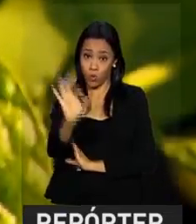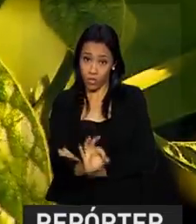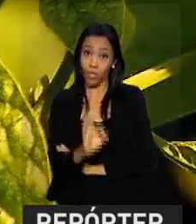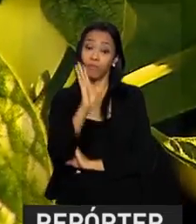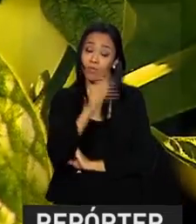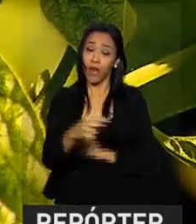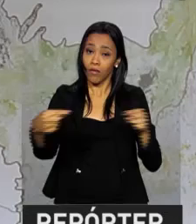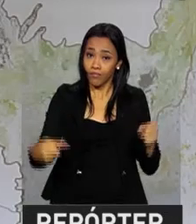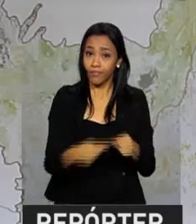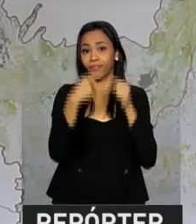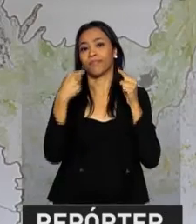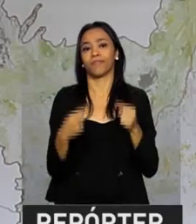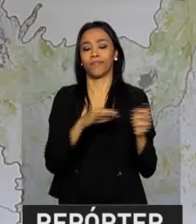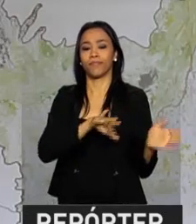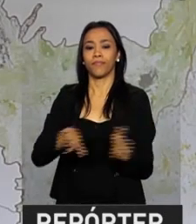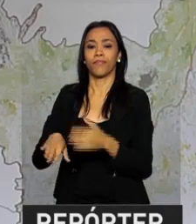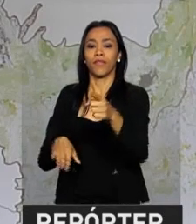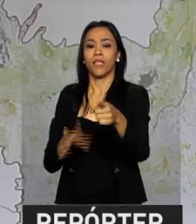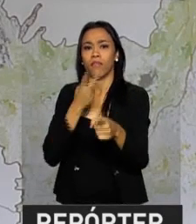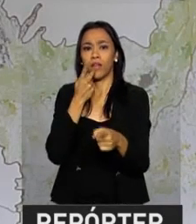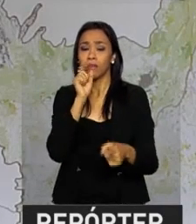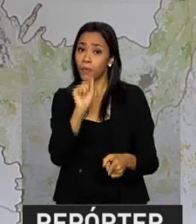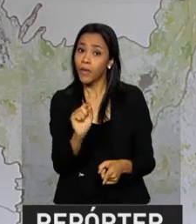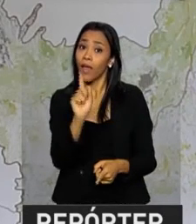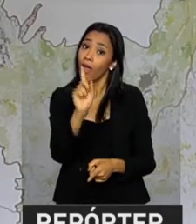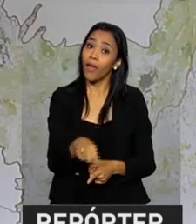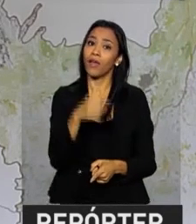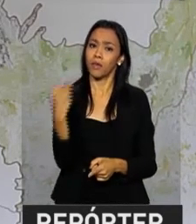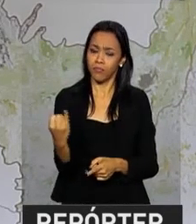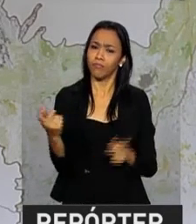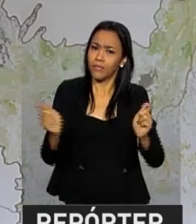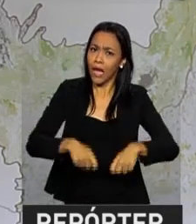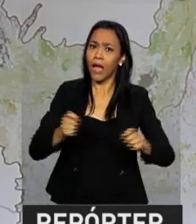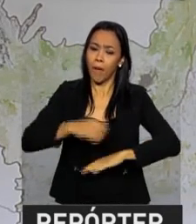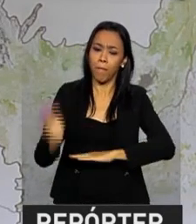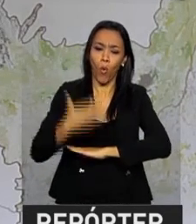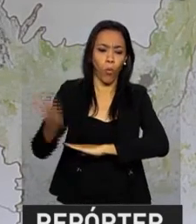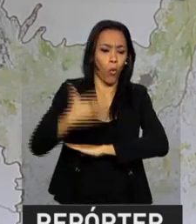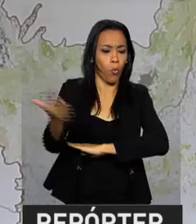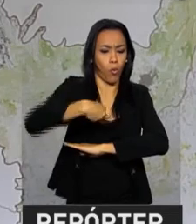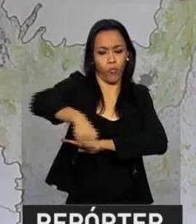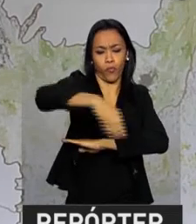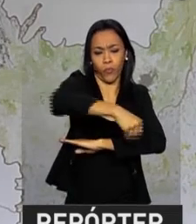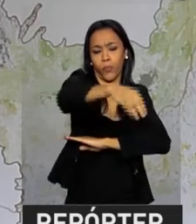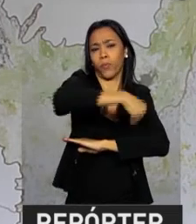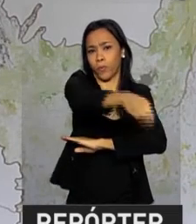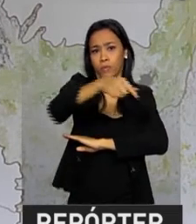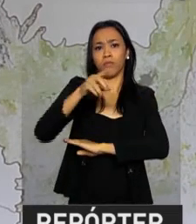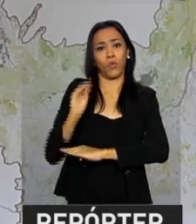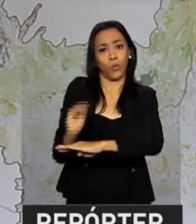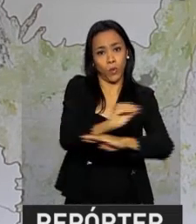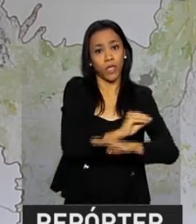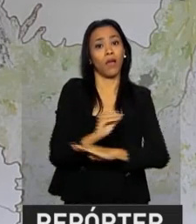com a iniciativa. A grande mensagem que fica é que é possível produzir na Amazônia de forma viável, de forma sustentável,